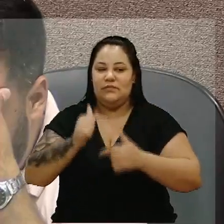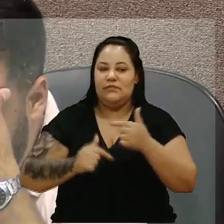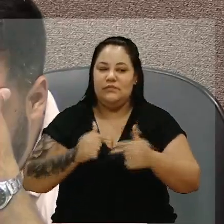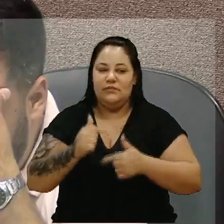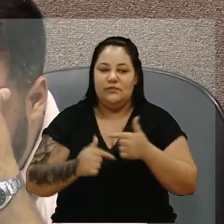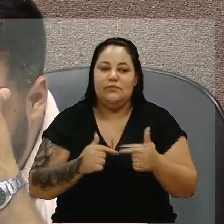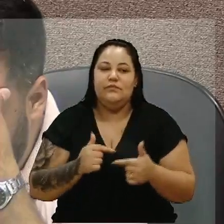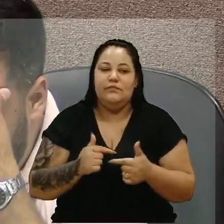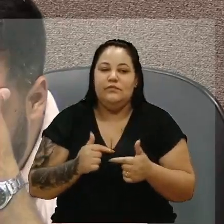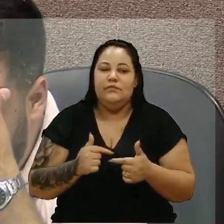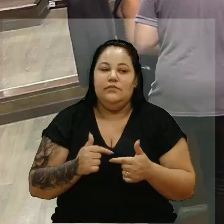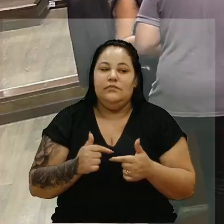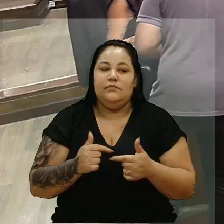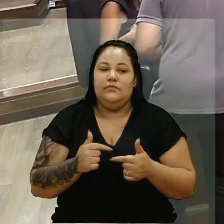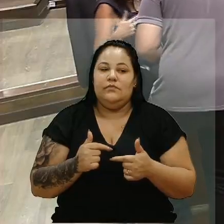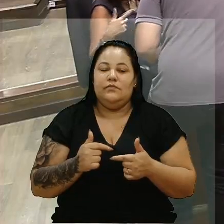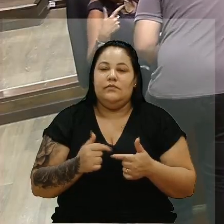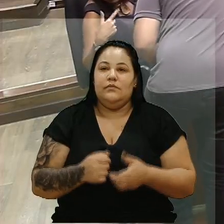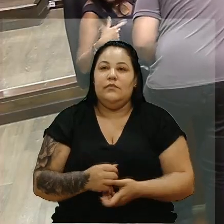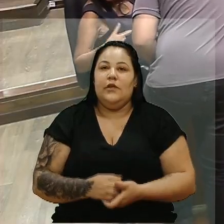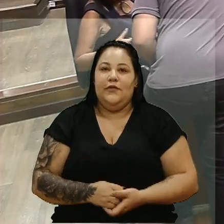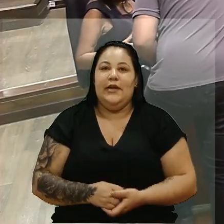toda a diretoria. Obrigada.